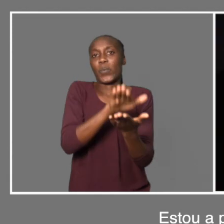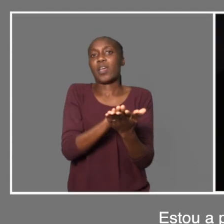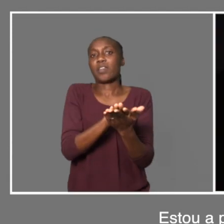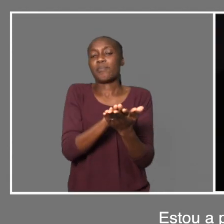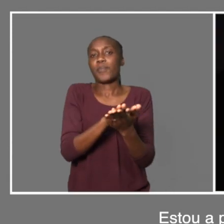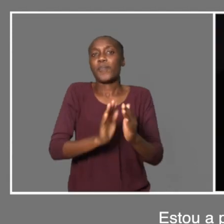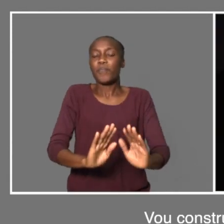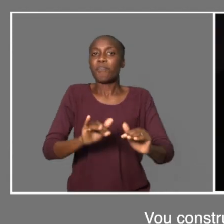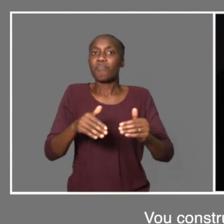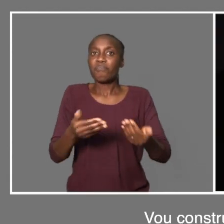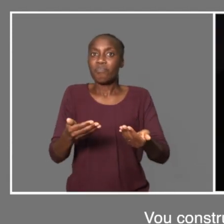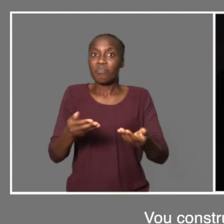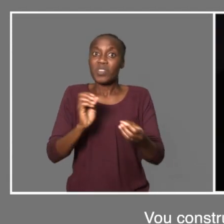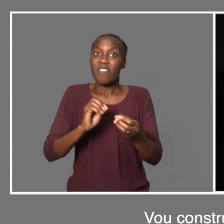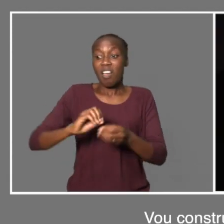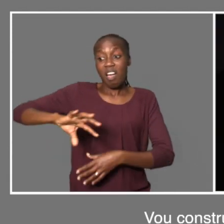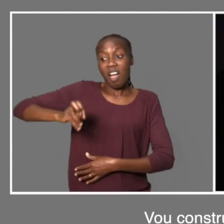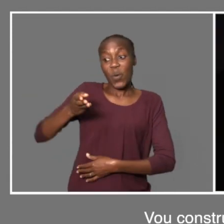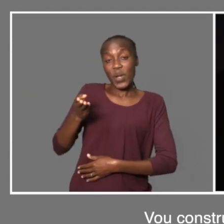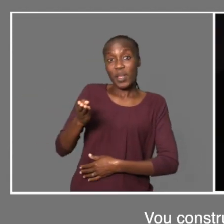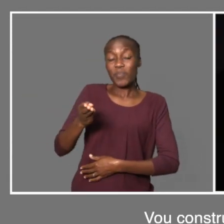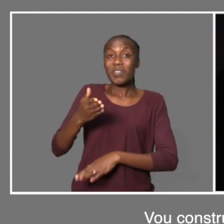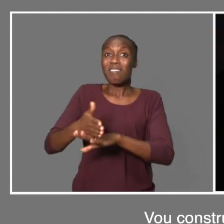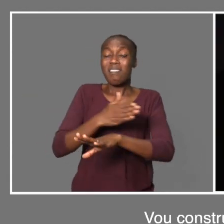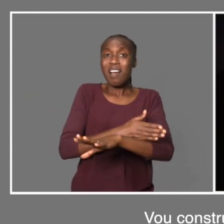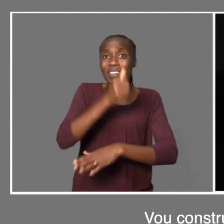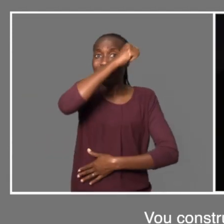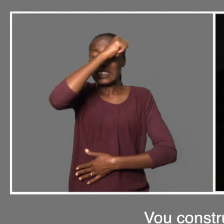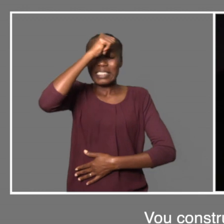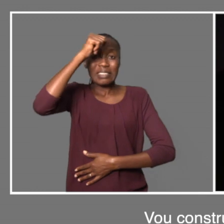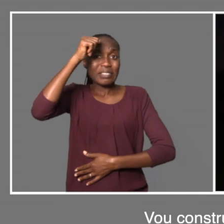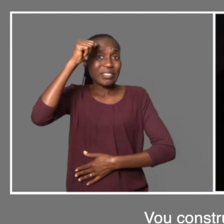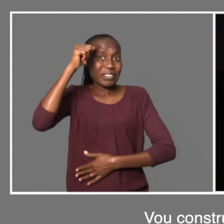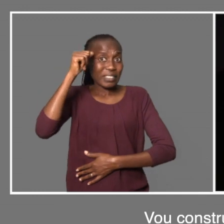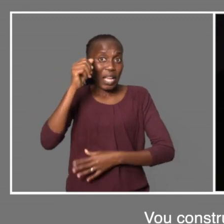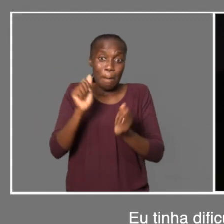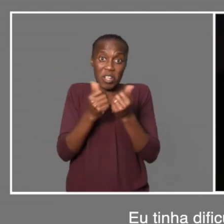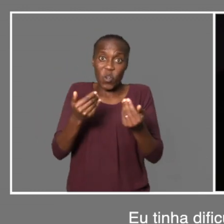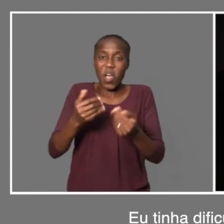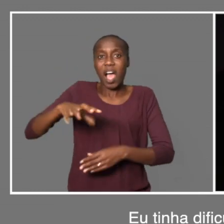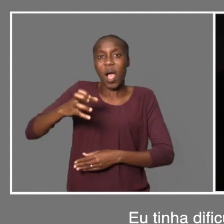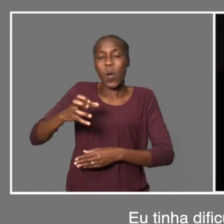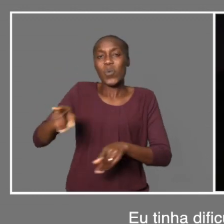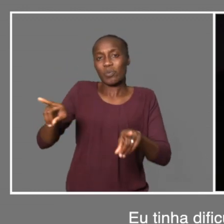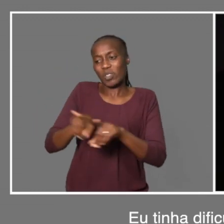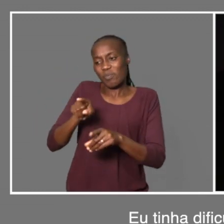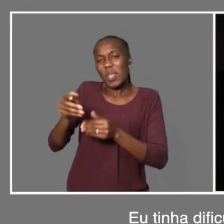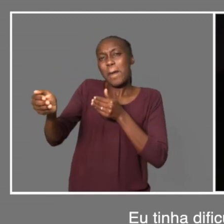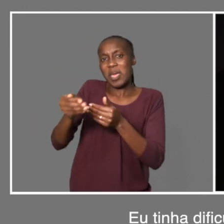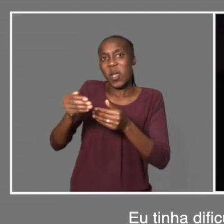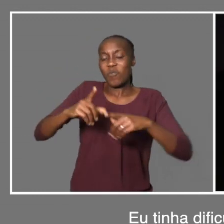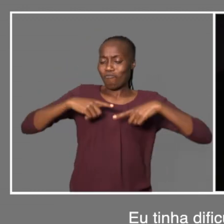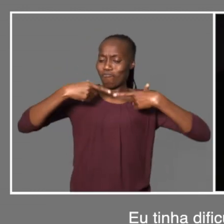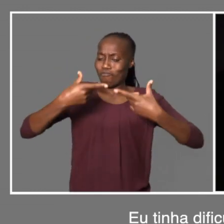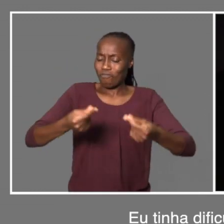começar a construir aqui mesmo onde nós estamos bem-vindo com a água aqui eu tinha dificuldade mas agora que vi